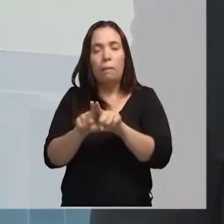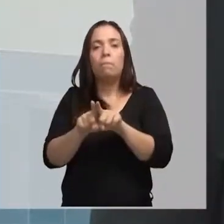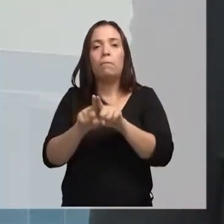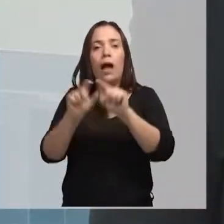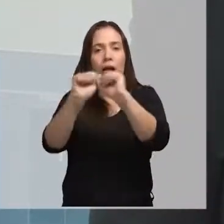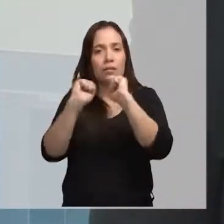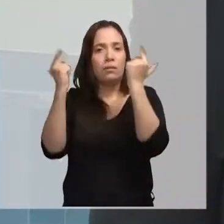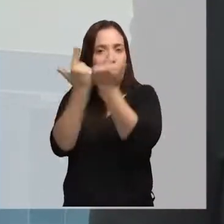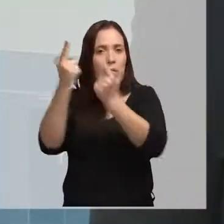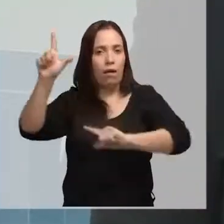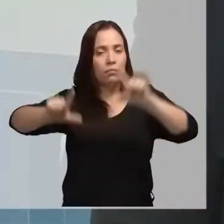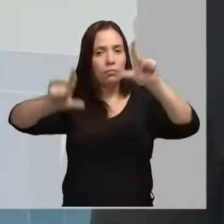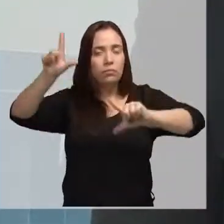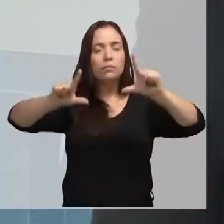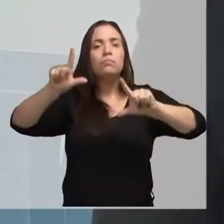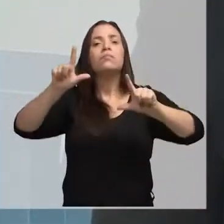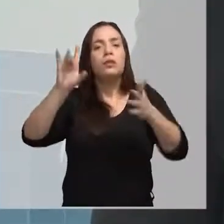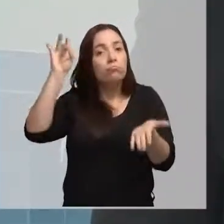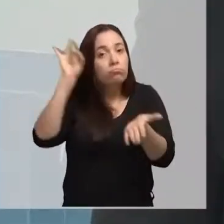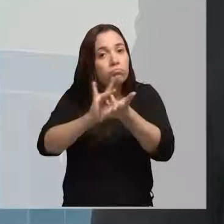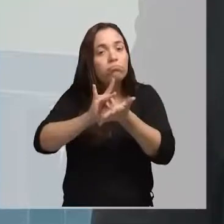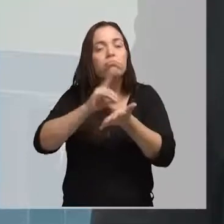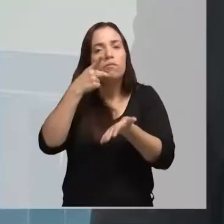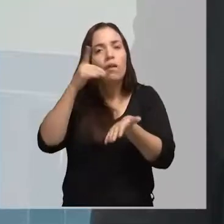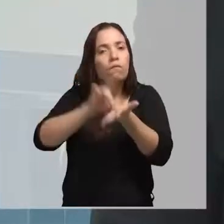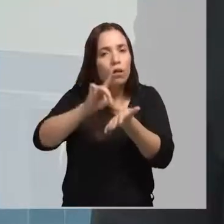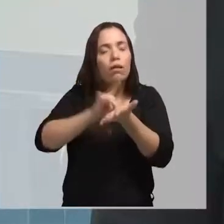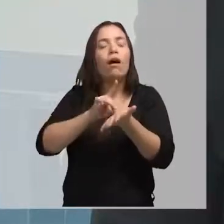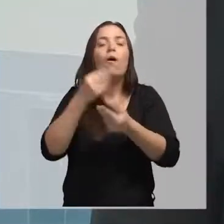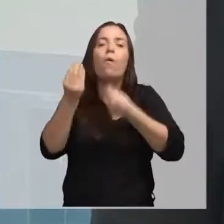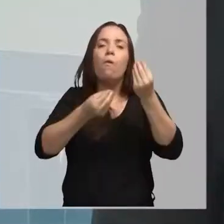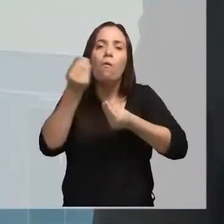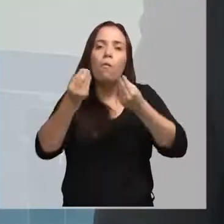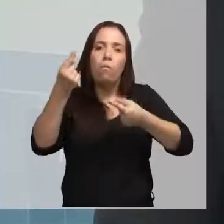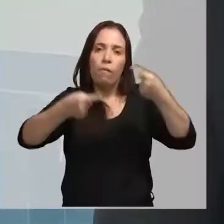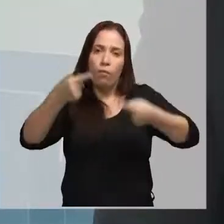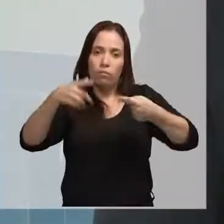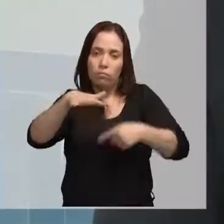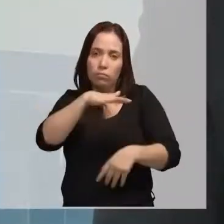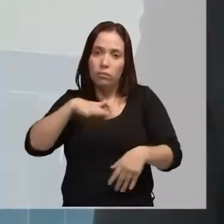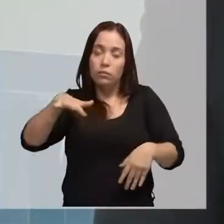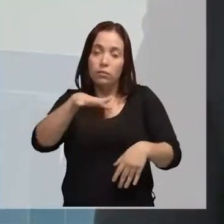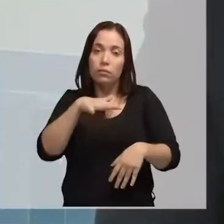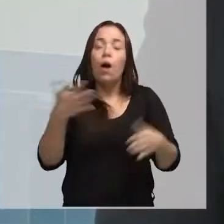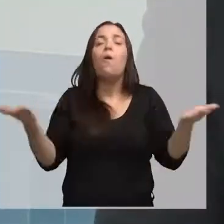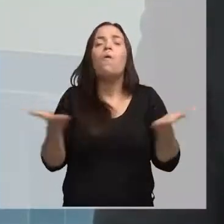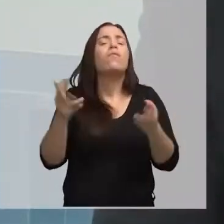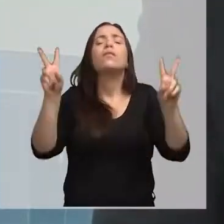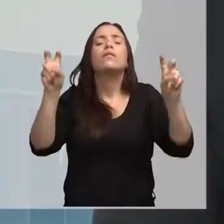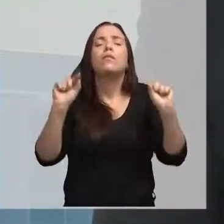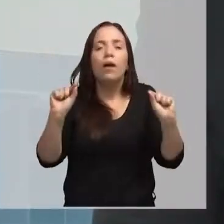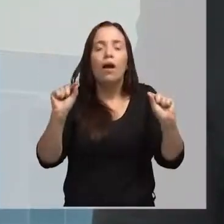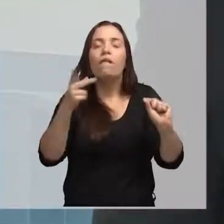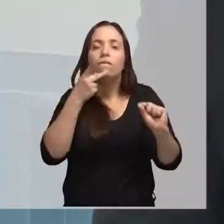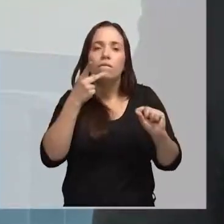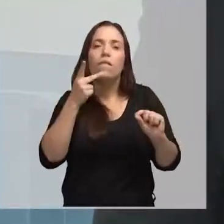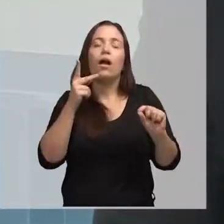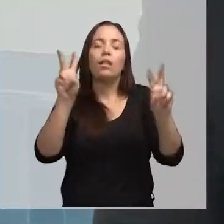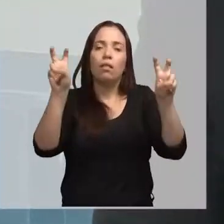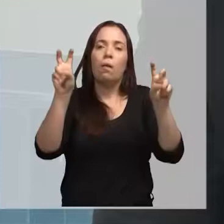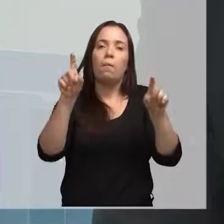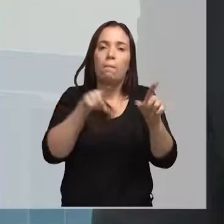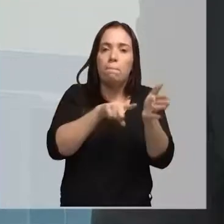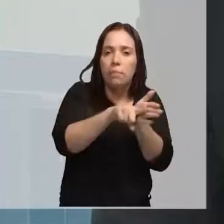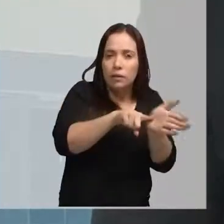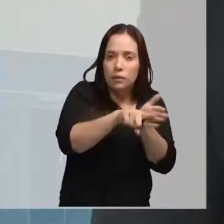Fortaleza, o que realmente acontece por trás de tudo isso. E hoje eu vou falar sobre pesquisa e vou falar sobre entrevista,